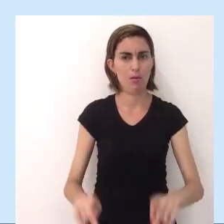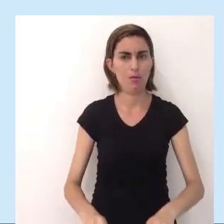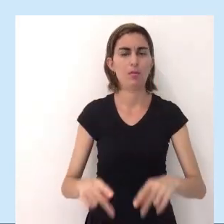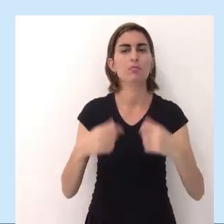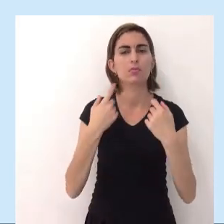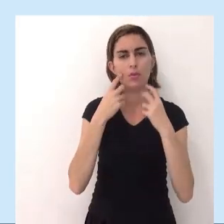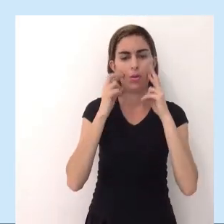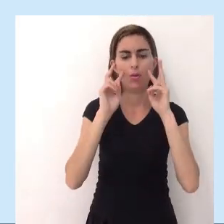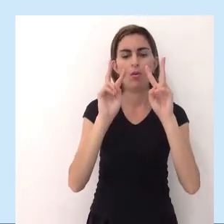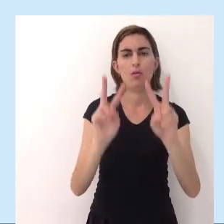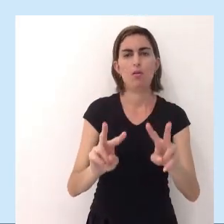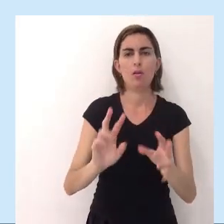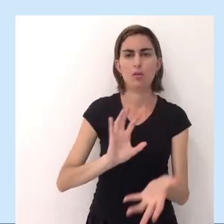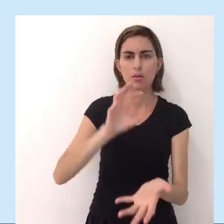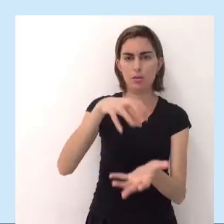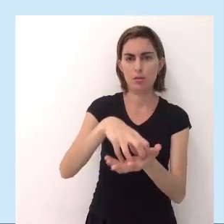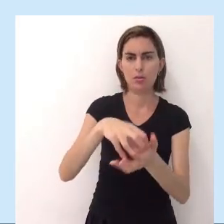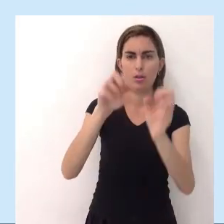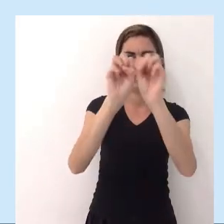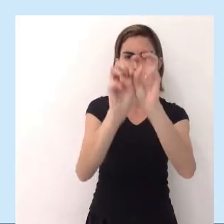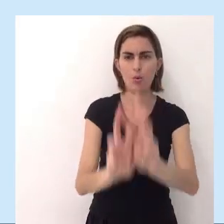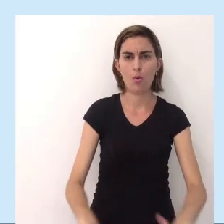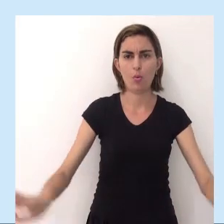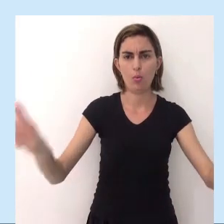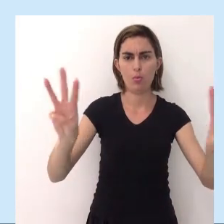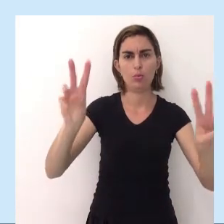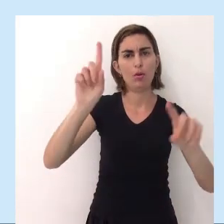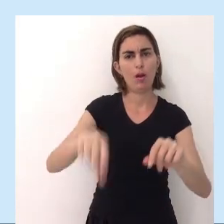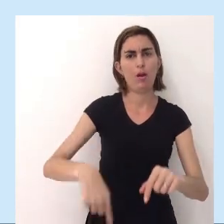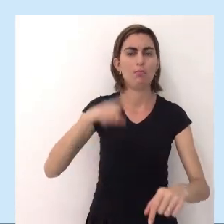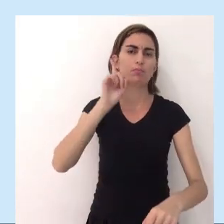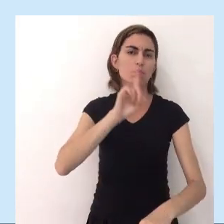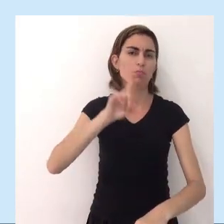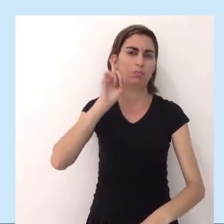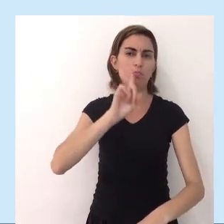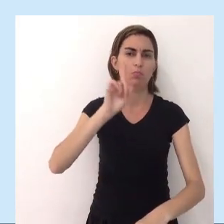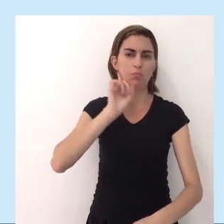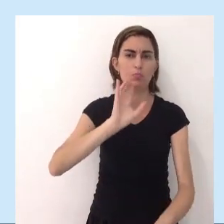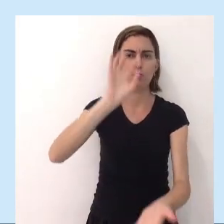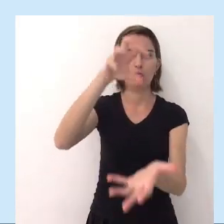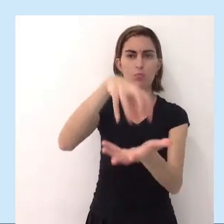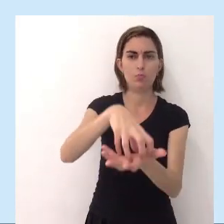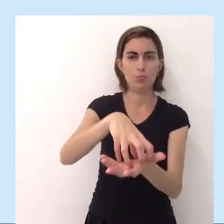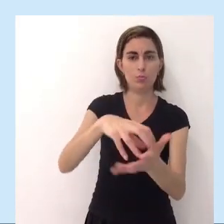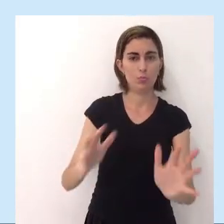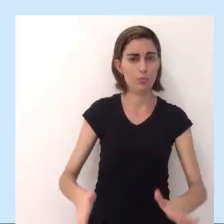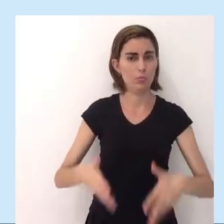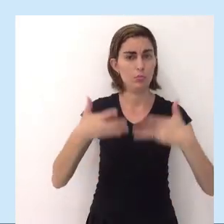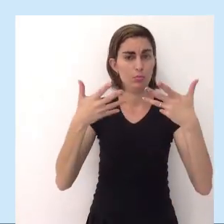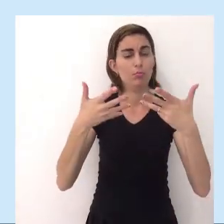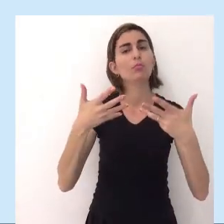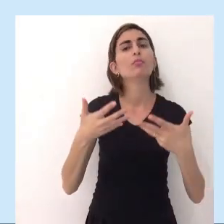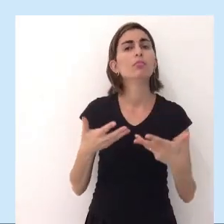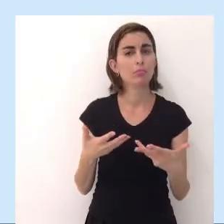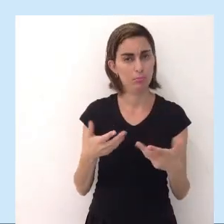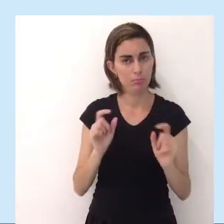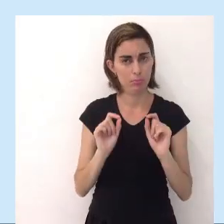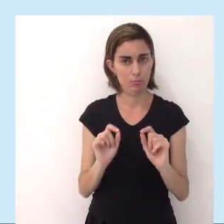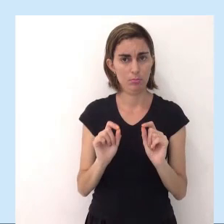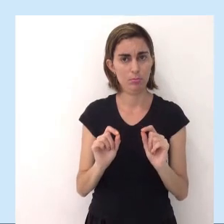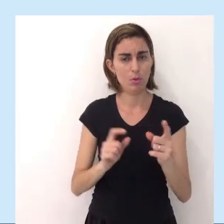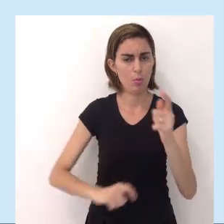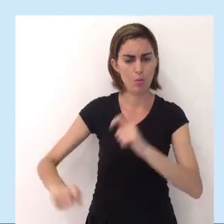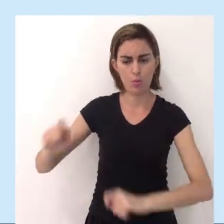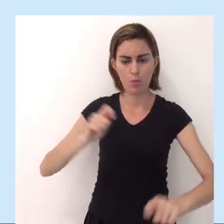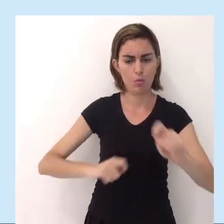que a gente pode observar é que a sede da ONU é nos Estados Unidos, tá? Então, a gente vai ver que existe um destaque muito grande, tá?